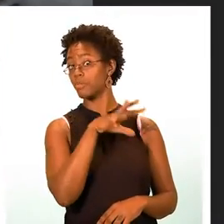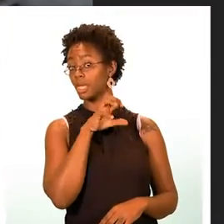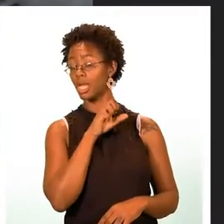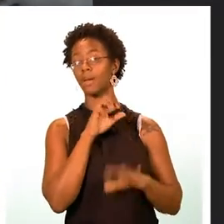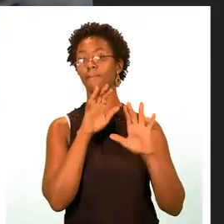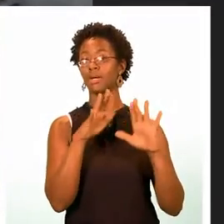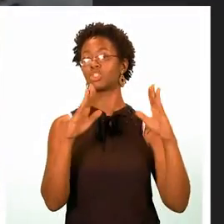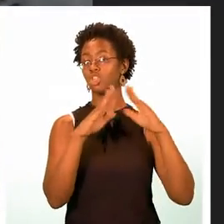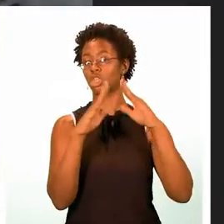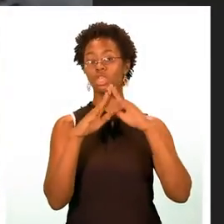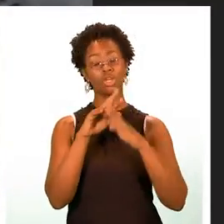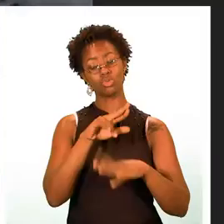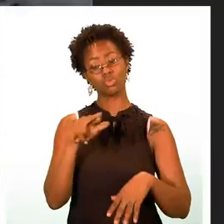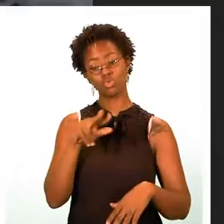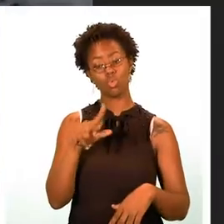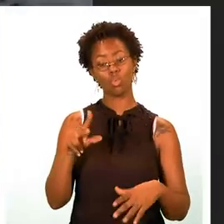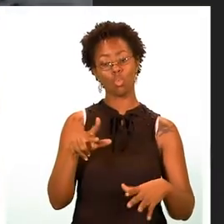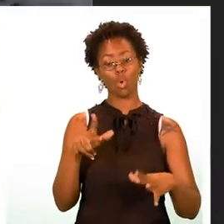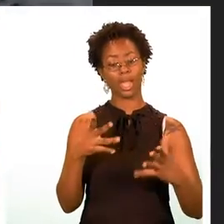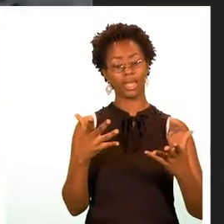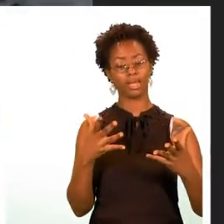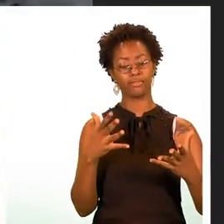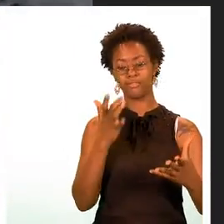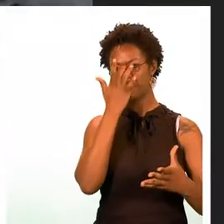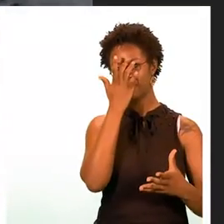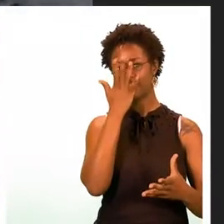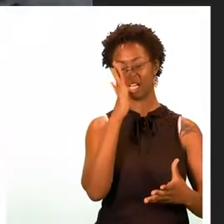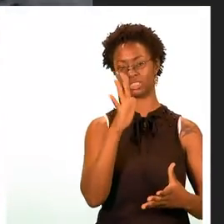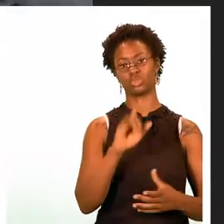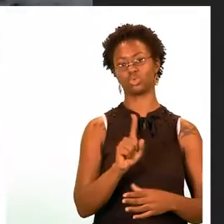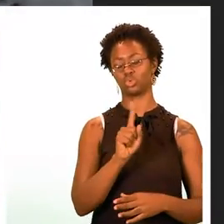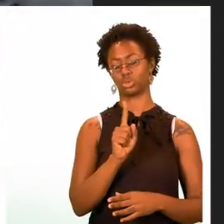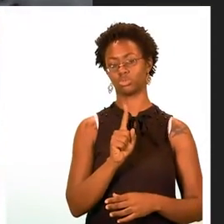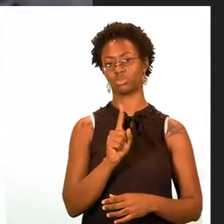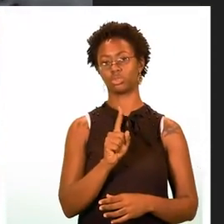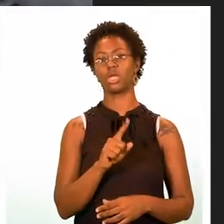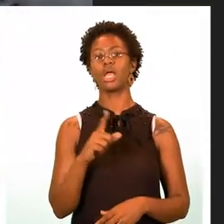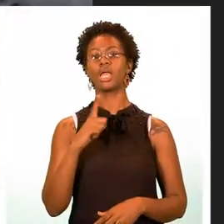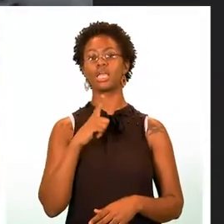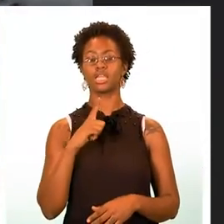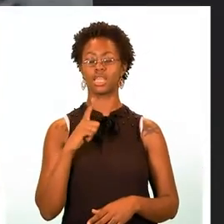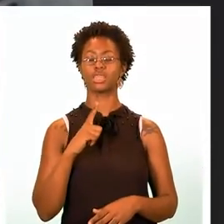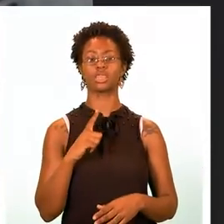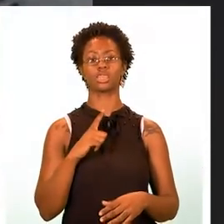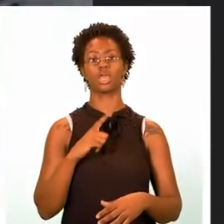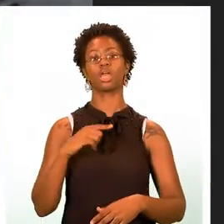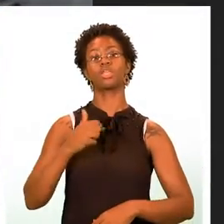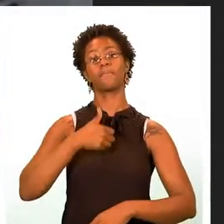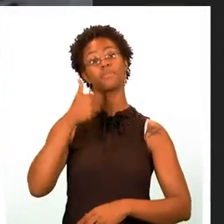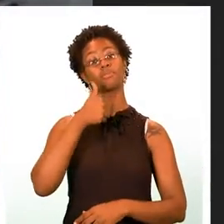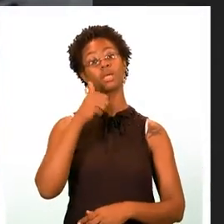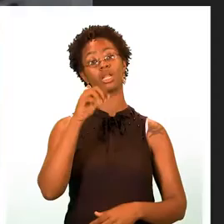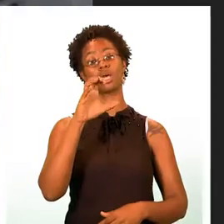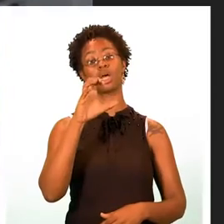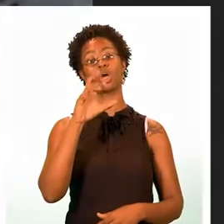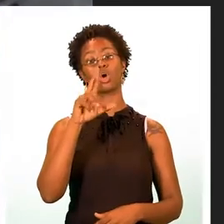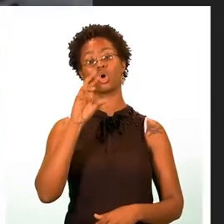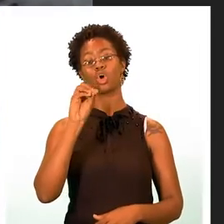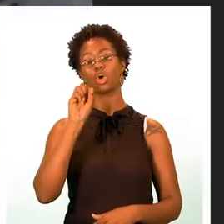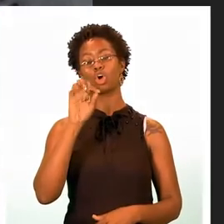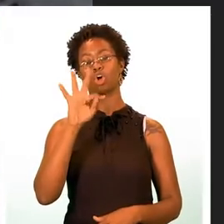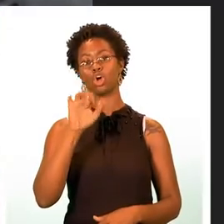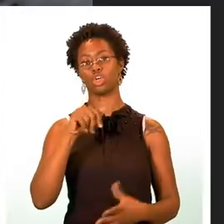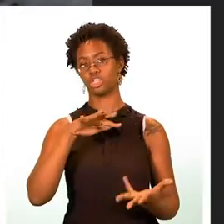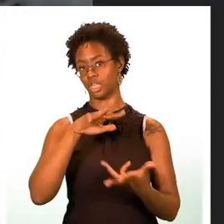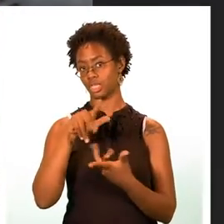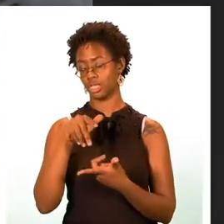o diamante não são minas, né? O que, que acontece? O diamante está na crosta, na primeira crosta. Então, como é que